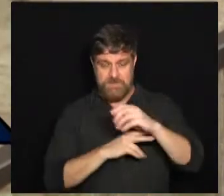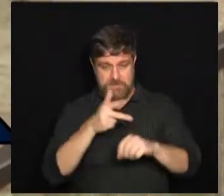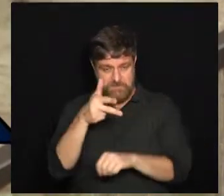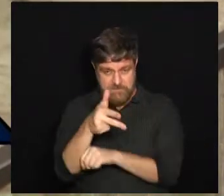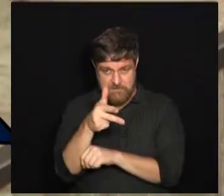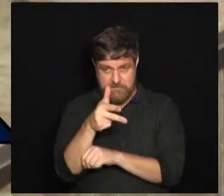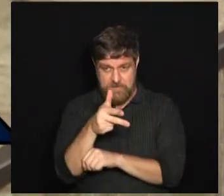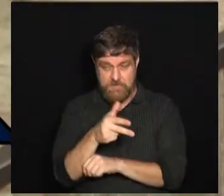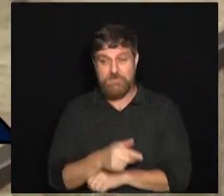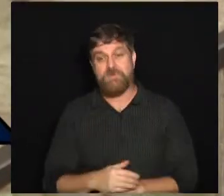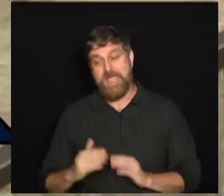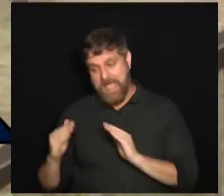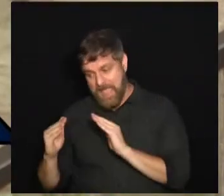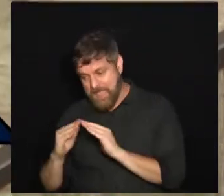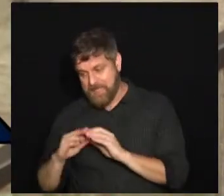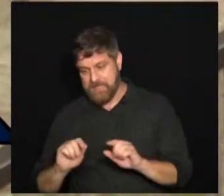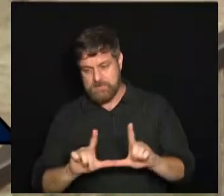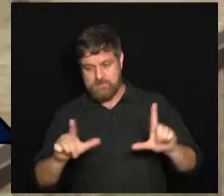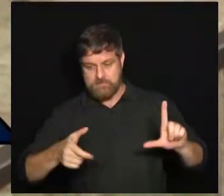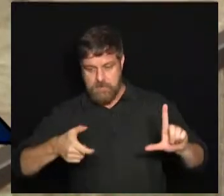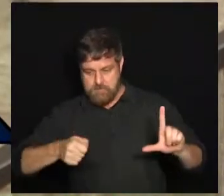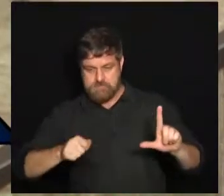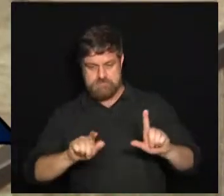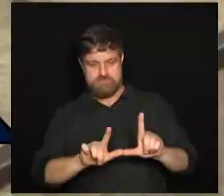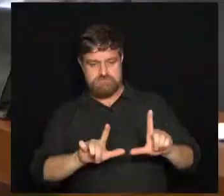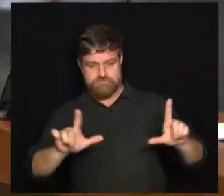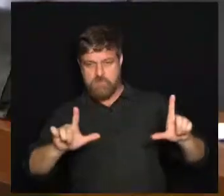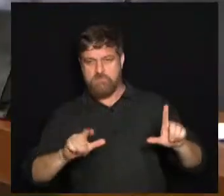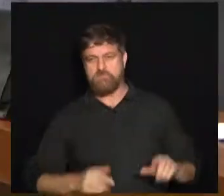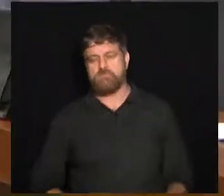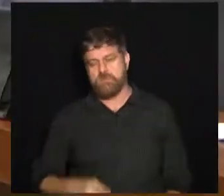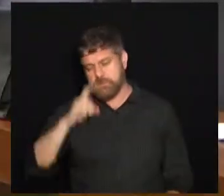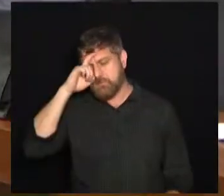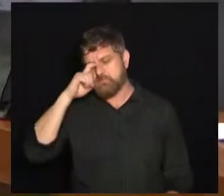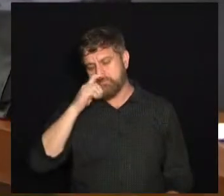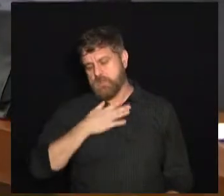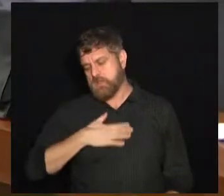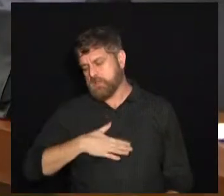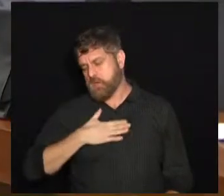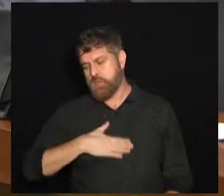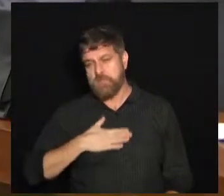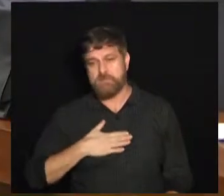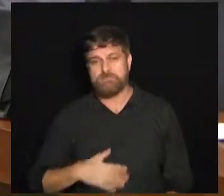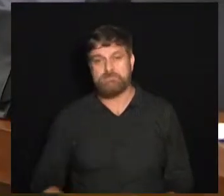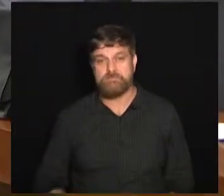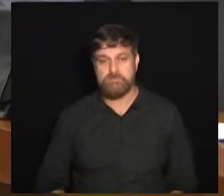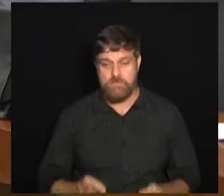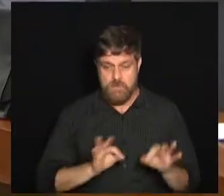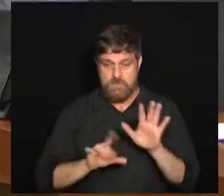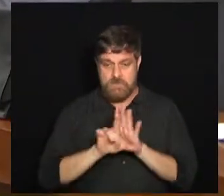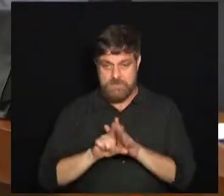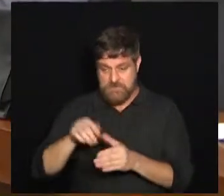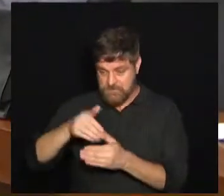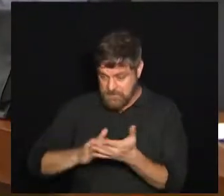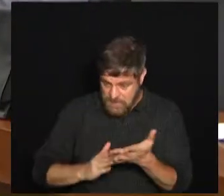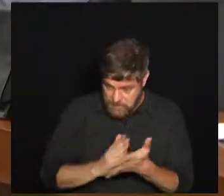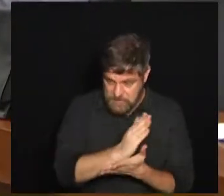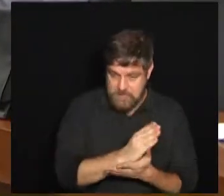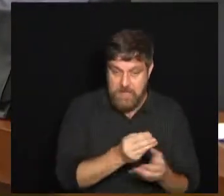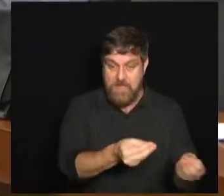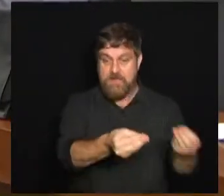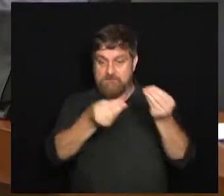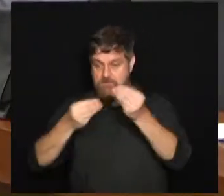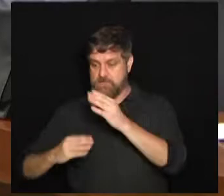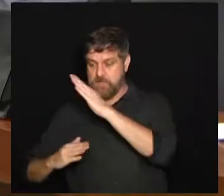todos pudessem acompanhar. E não teve votação polêmica, foi tudo tranquilo. Os projetos aprovados na Constileg seguem a tramitação na